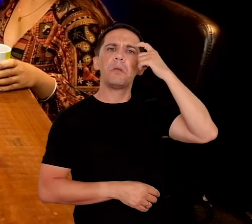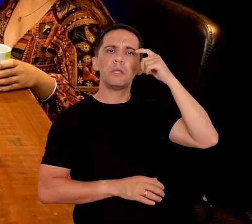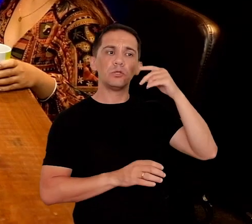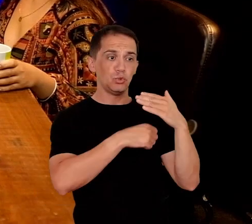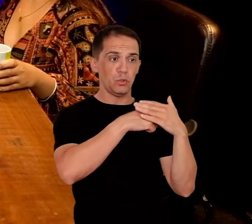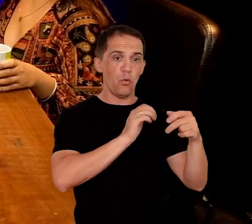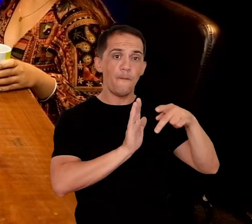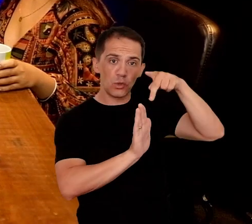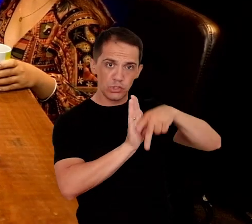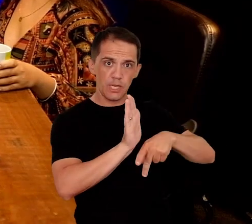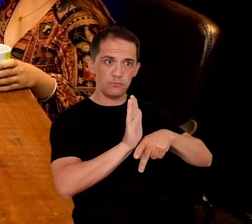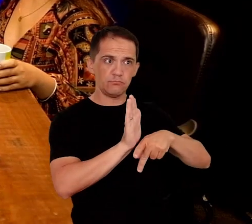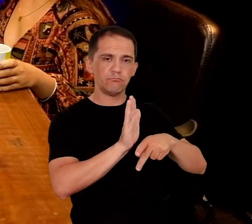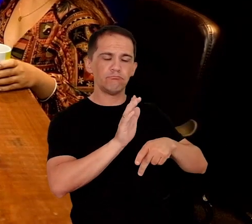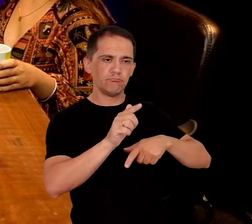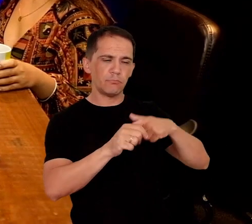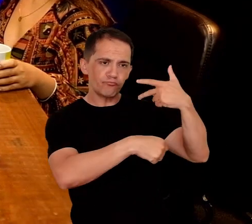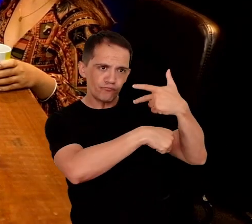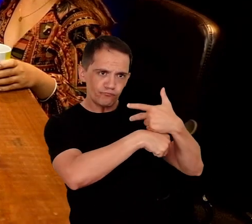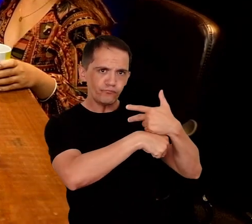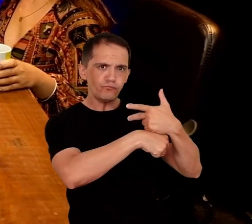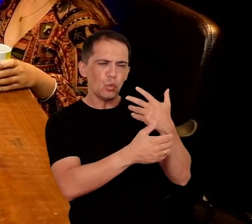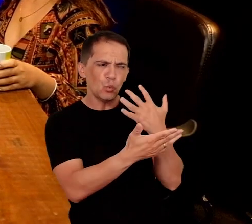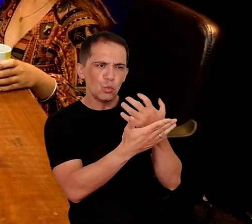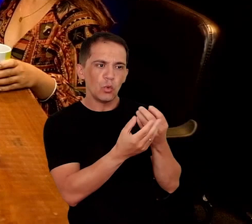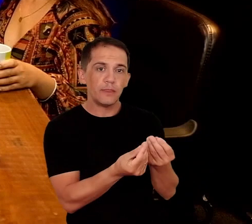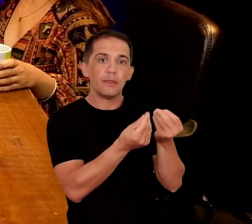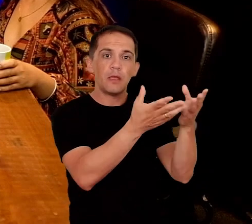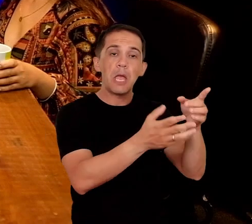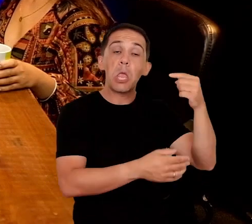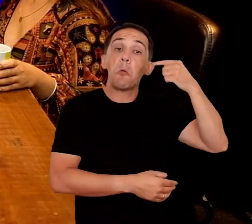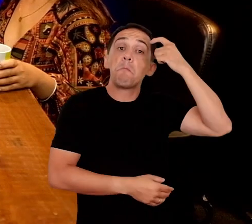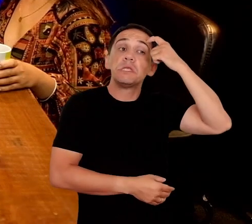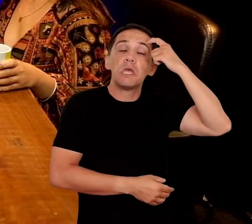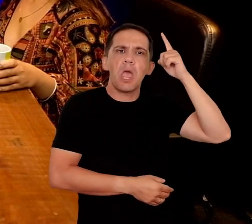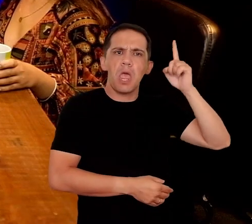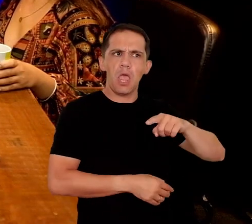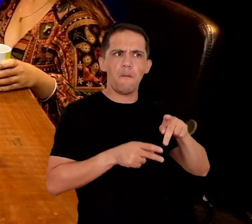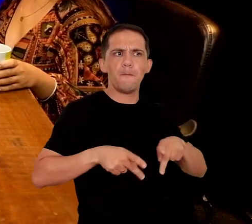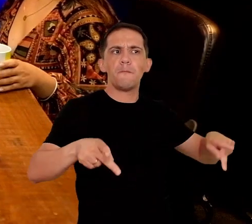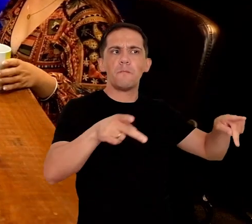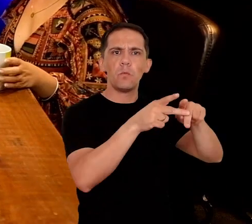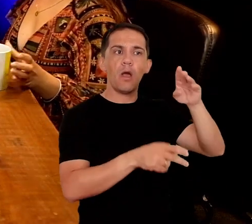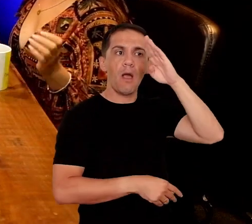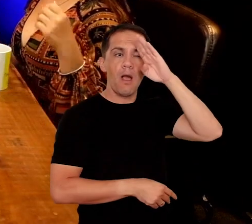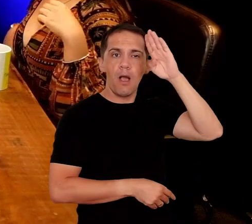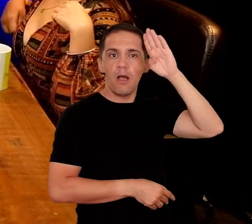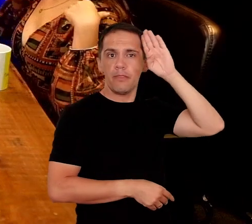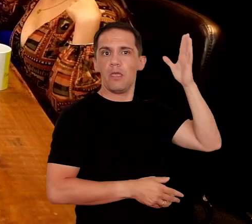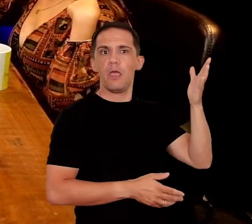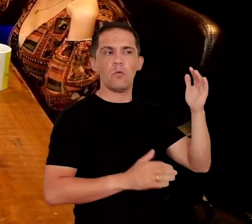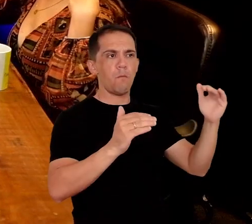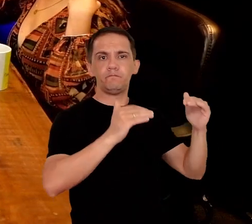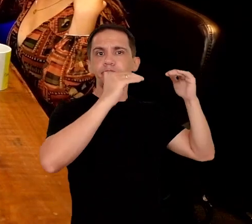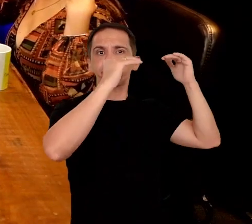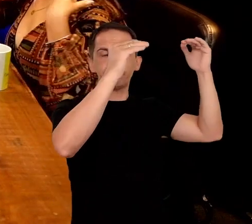é normalmente a gente acredita que seja um público acadêmico, assim, que vai lá, né? Sim. E aí eles pediram um trabalho para nós, que a gente ainda